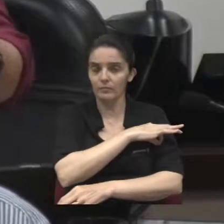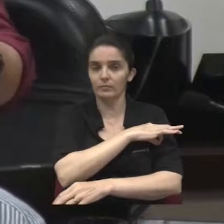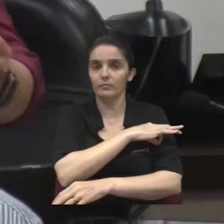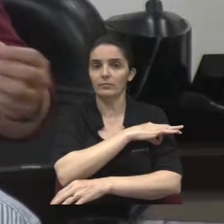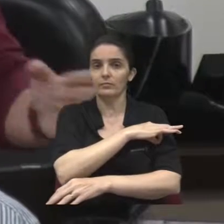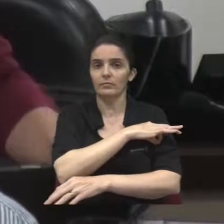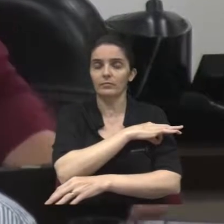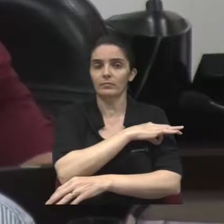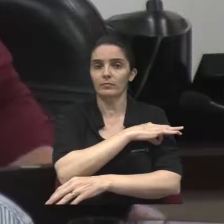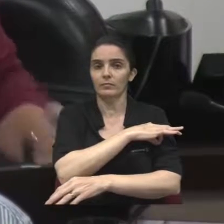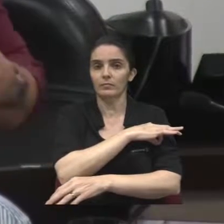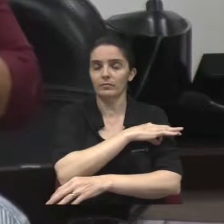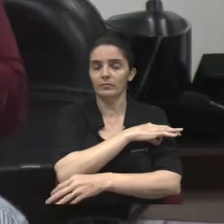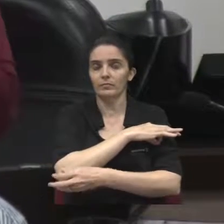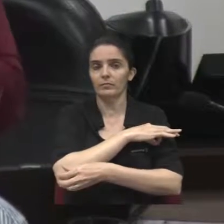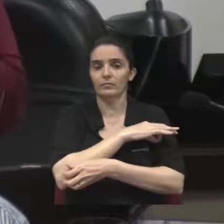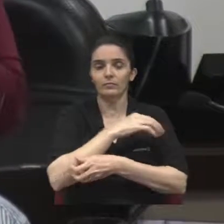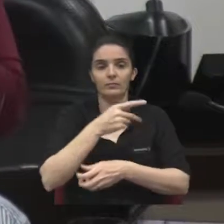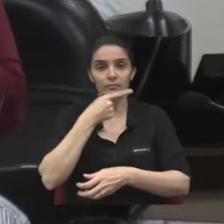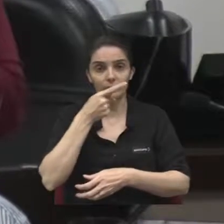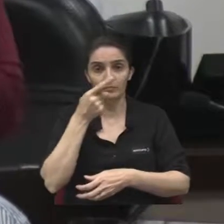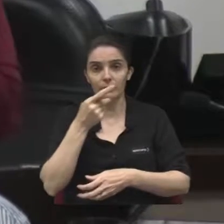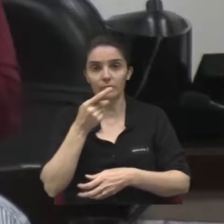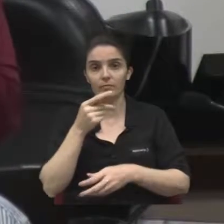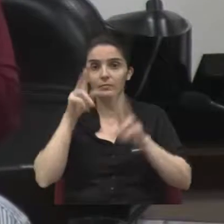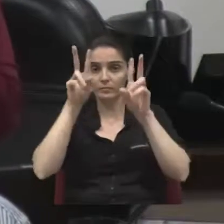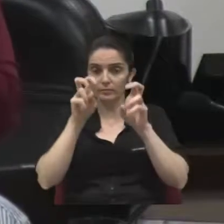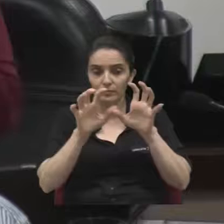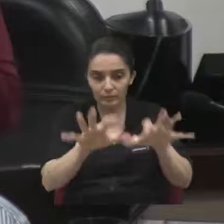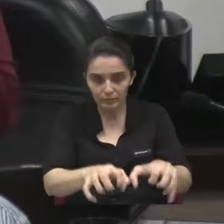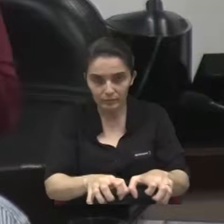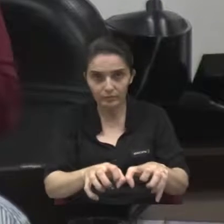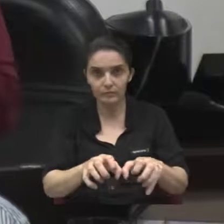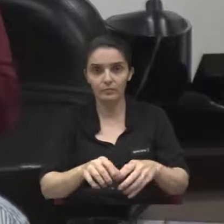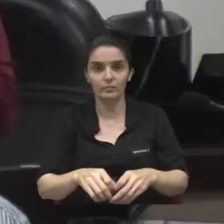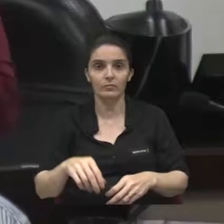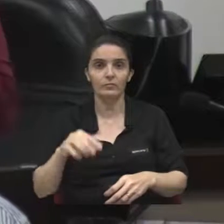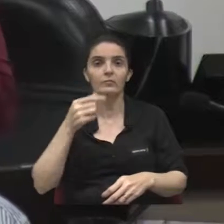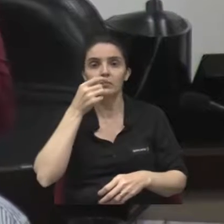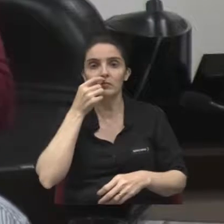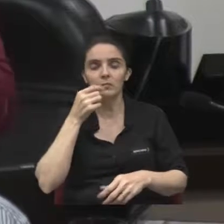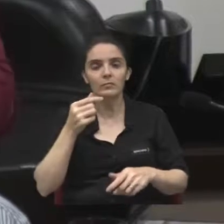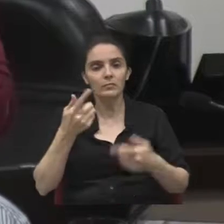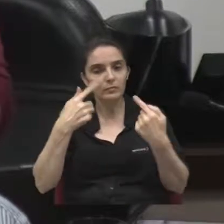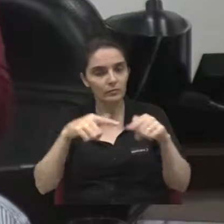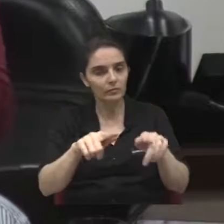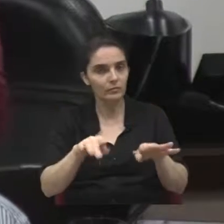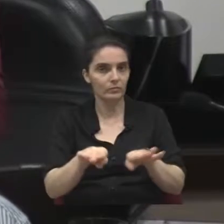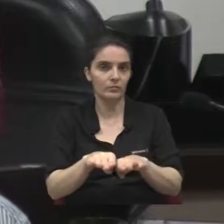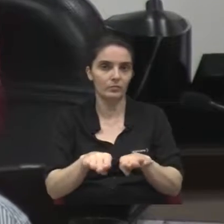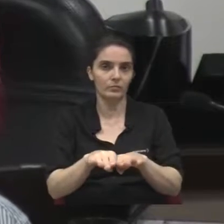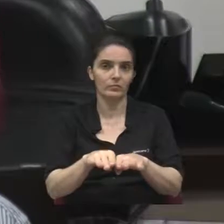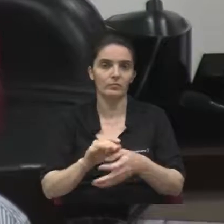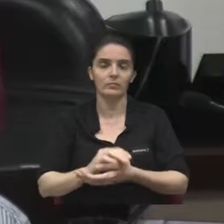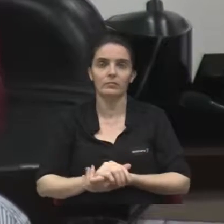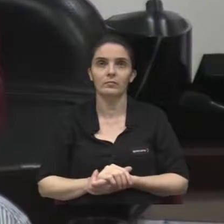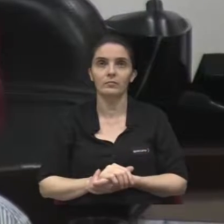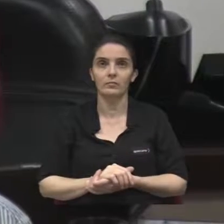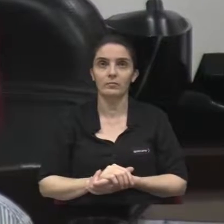ratifica a questão da invasão, da qual eu sou contra também. Eu sou contra a invasão. No